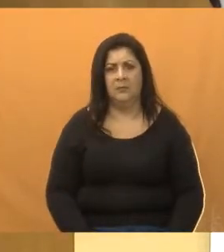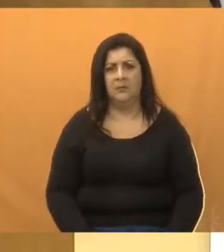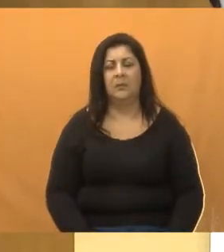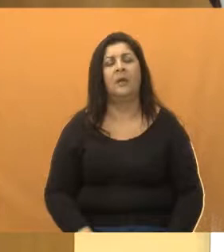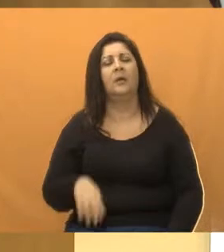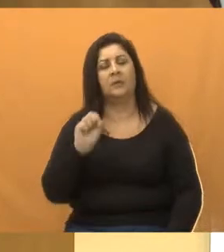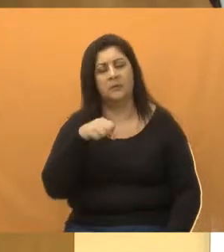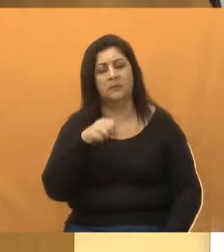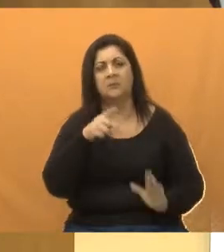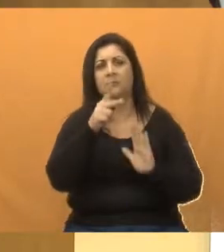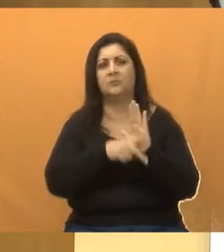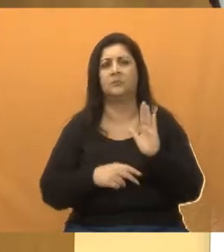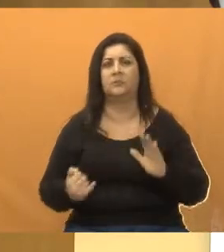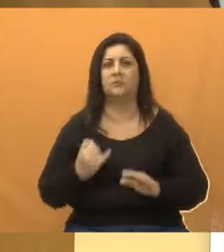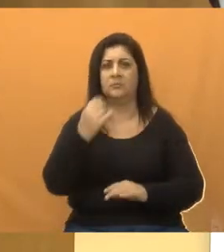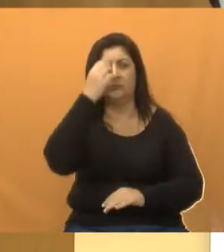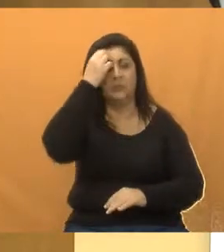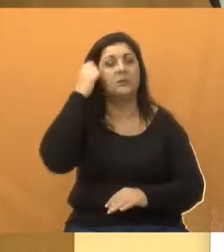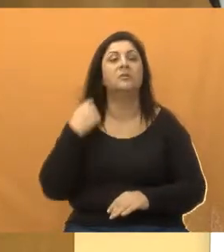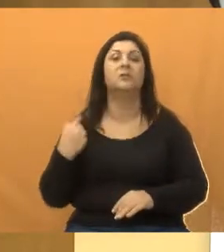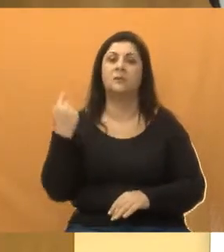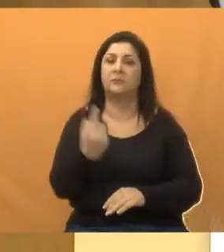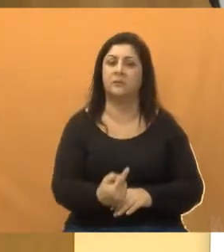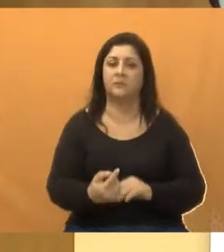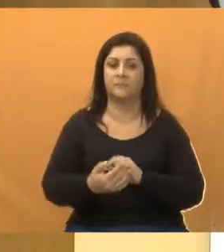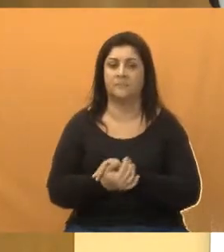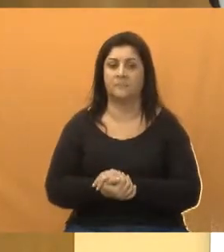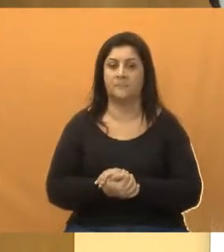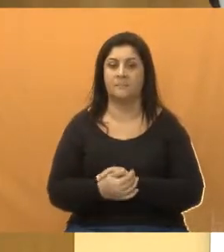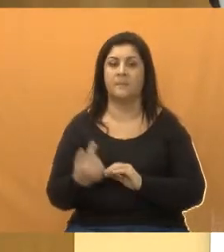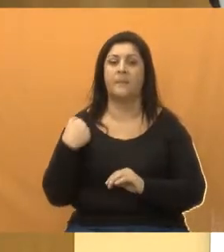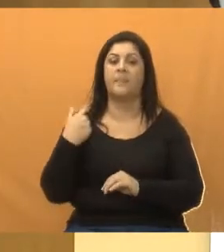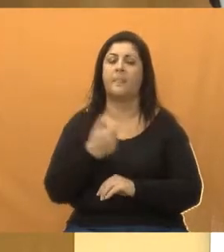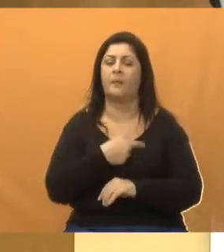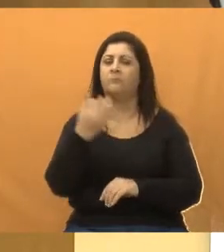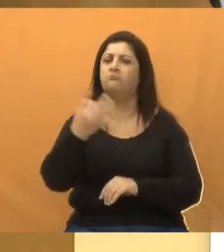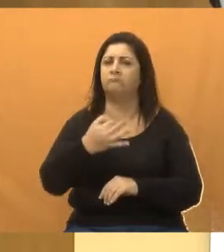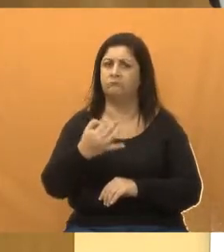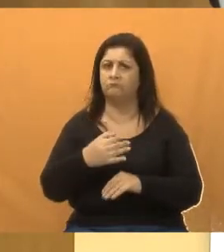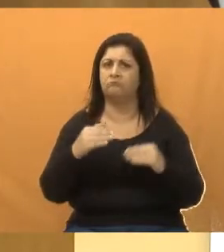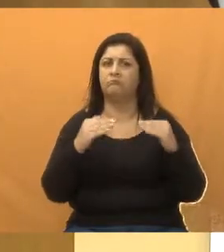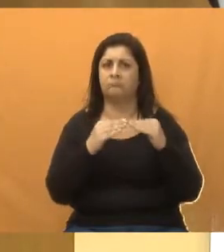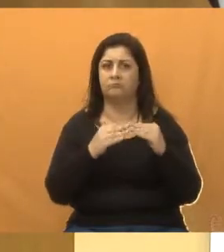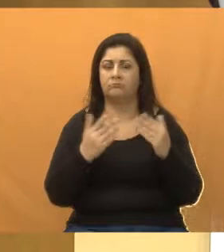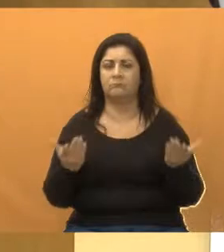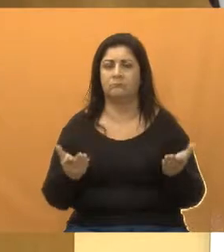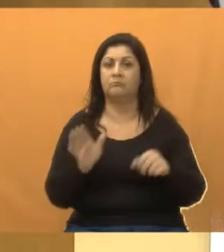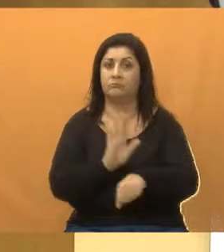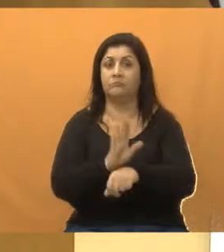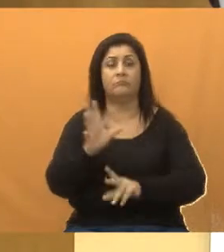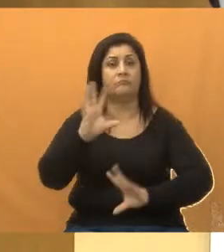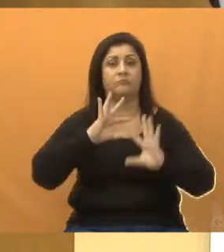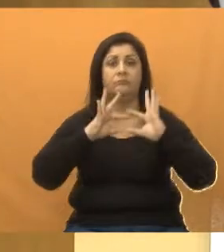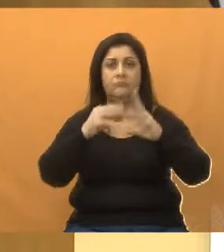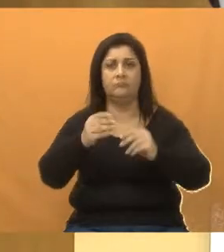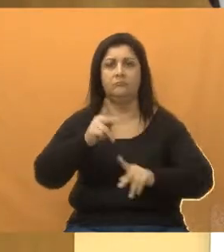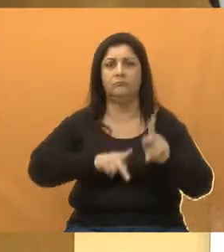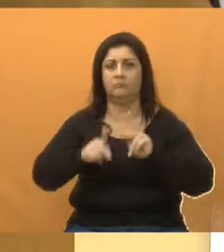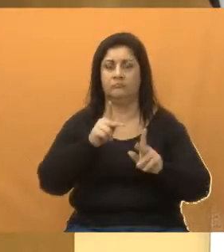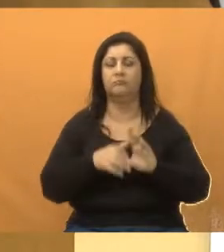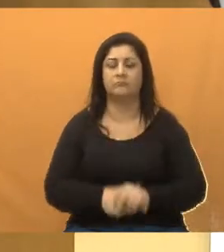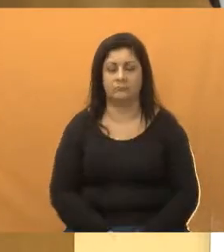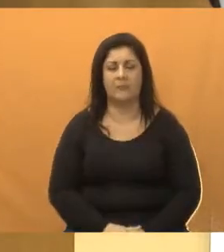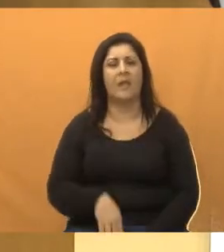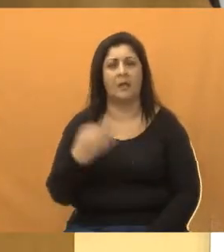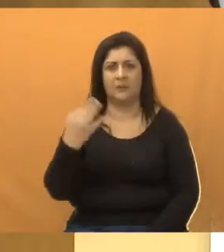projetos importantes que vêm para essa casa, que a gente com certeza contempla toda a população da nossa cidade.